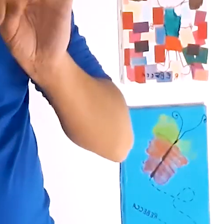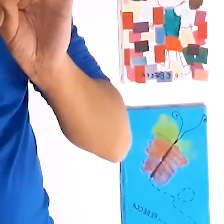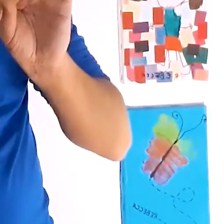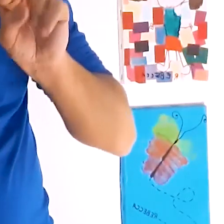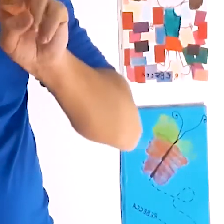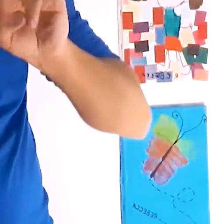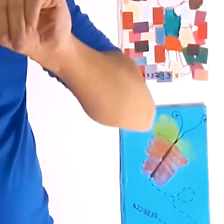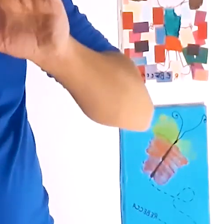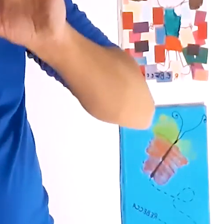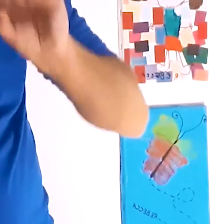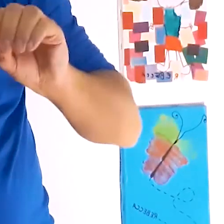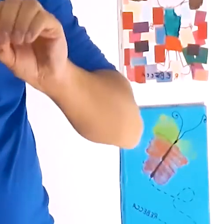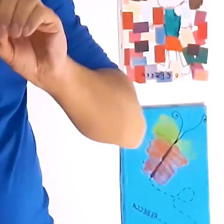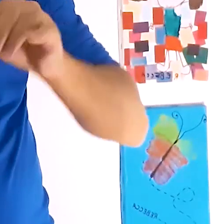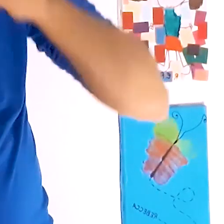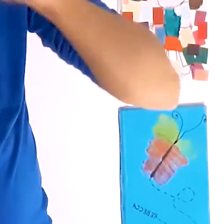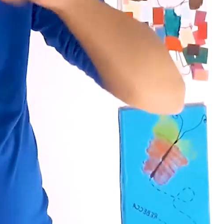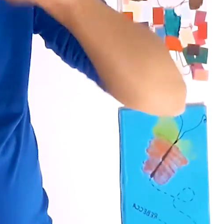elétrico.